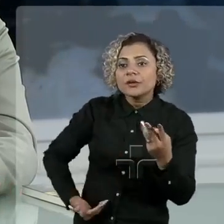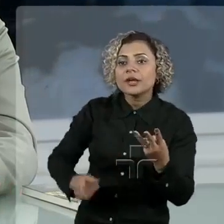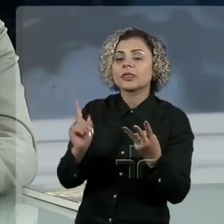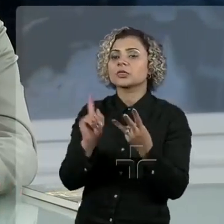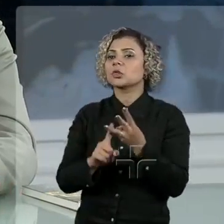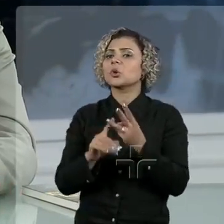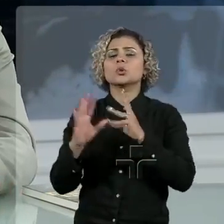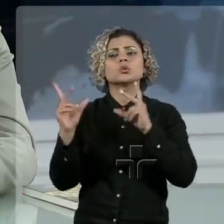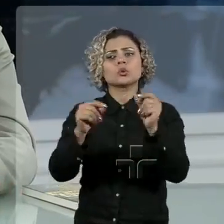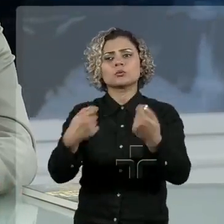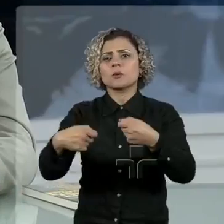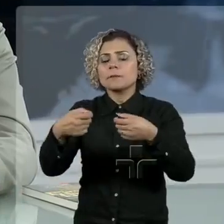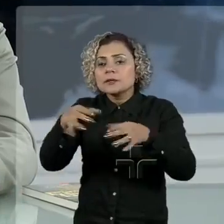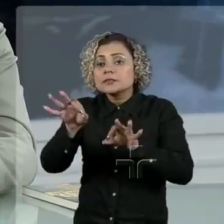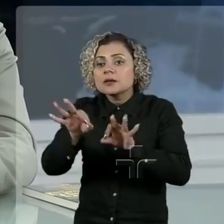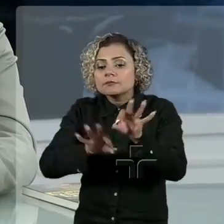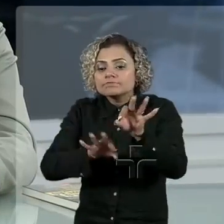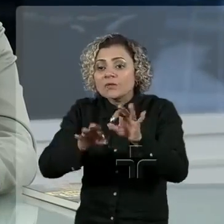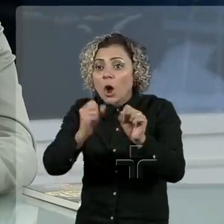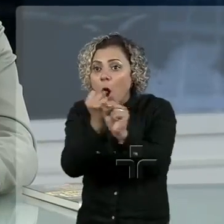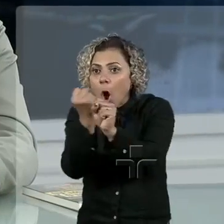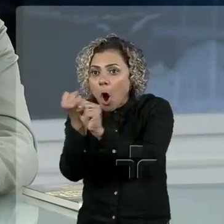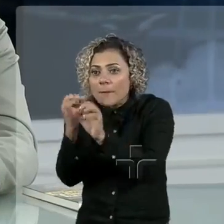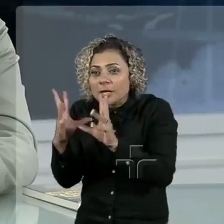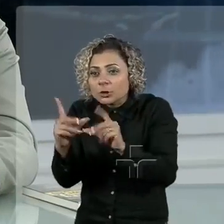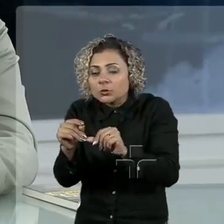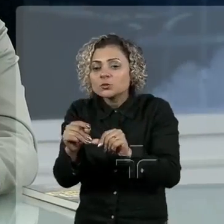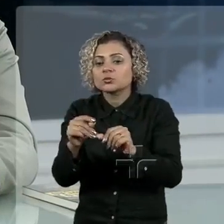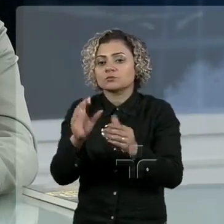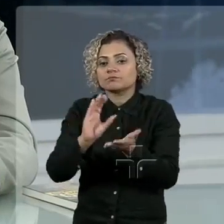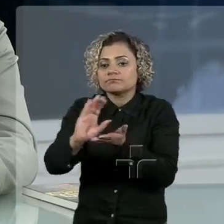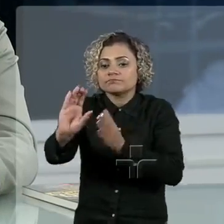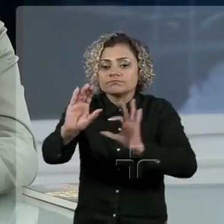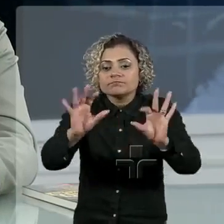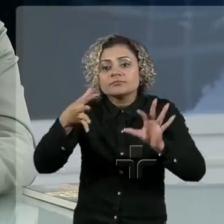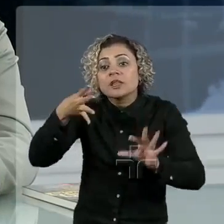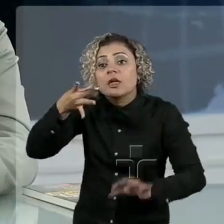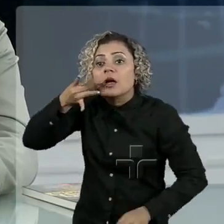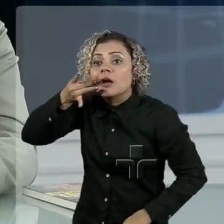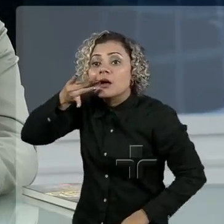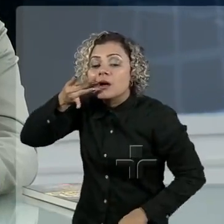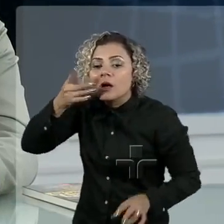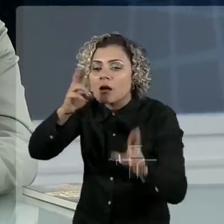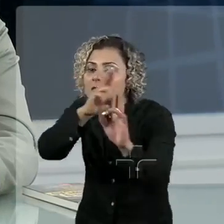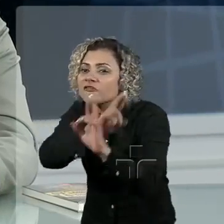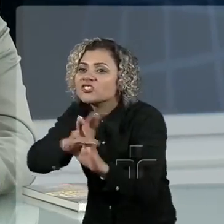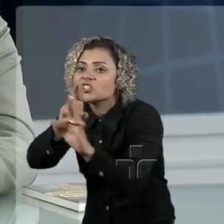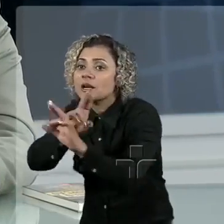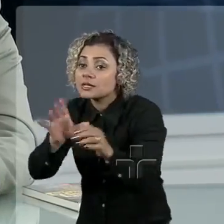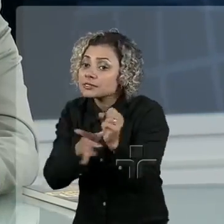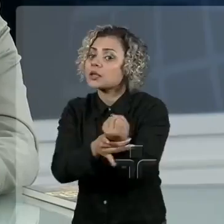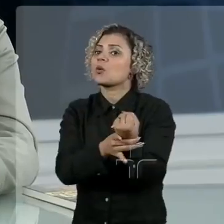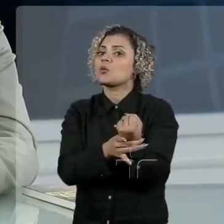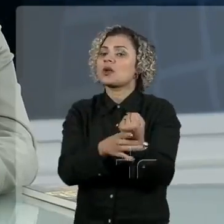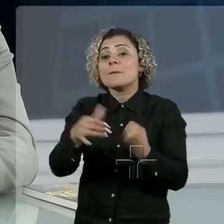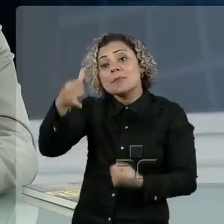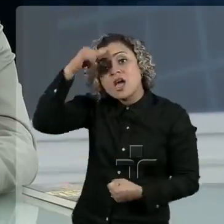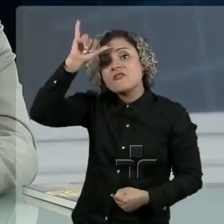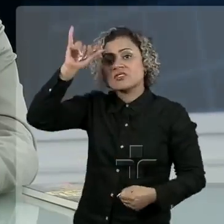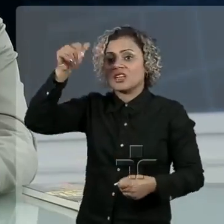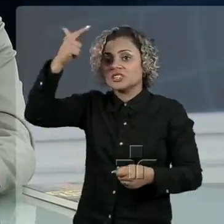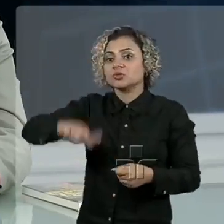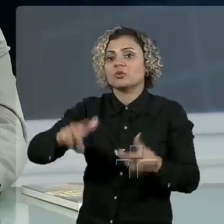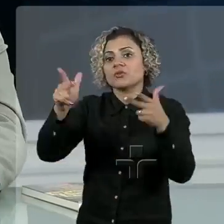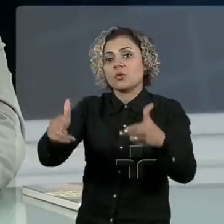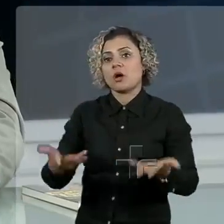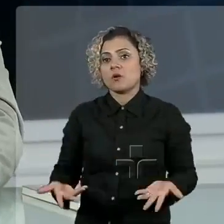eles precisam repassar as obras e testá-las, para ver se elas estão seguras para não ter coisas como essas que aconteceram no